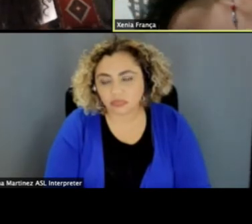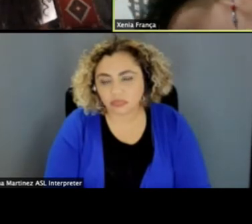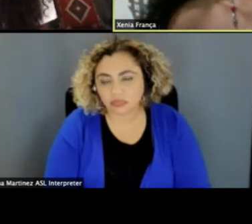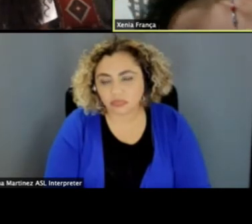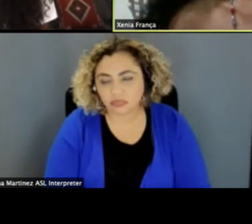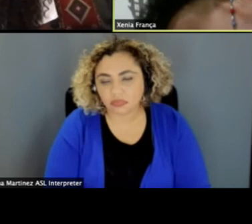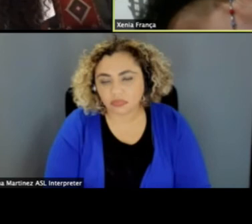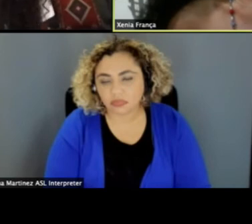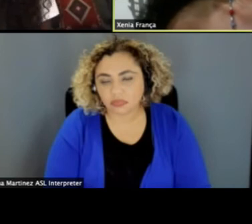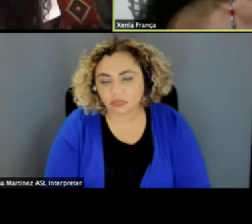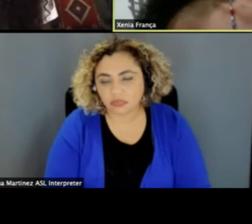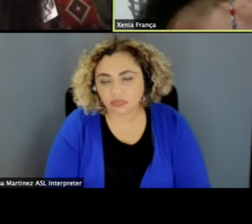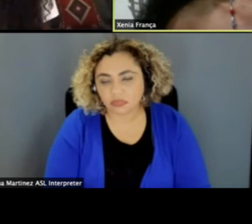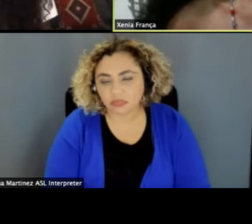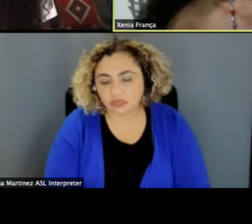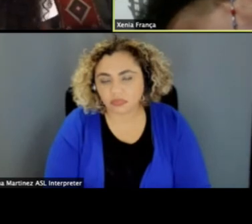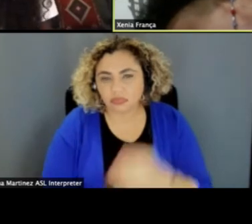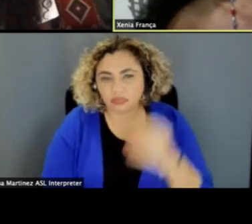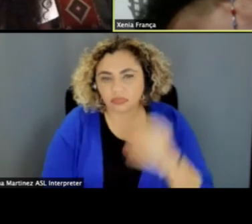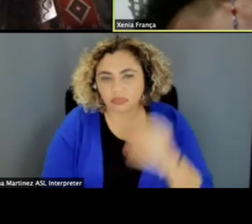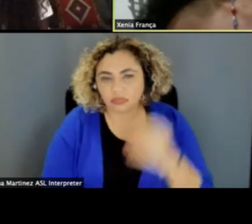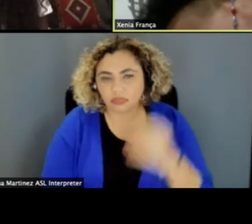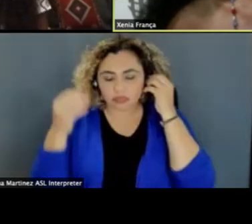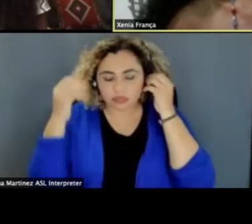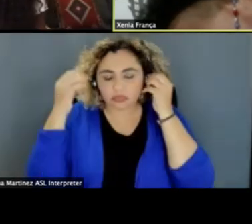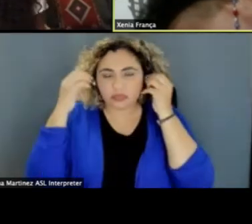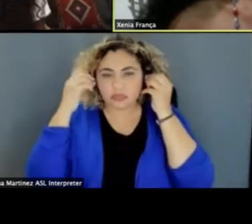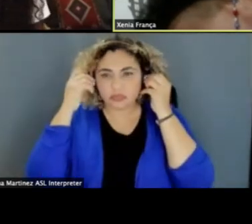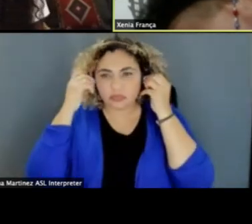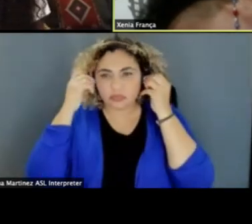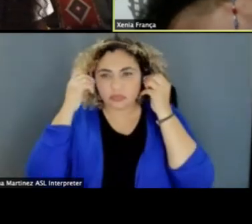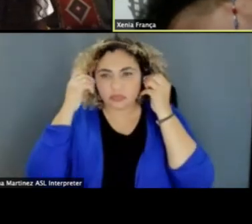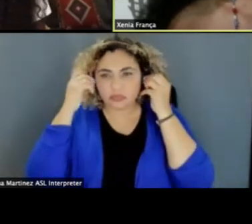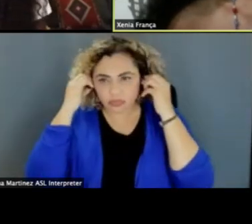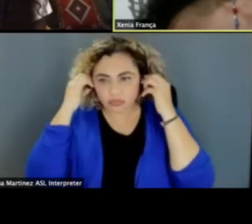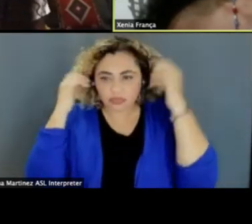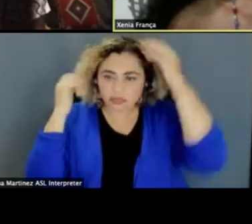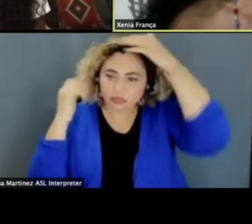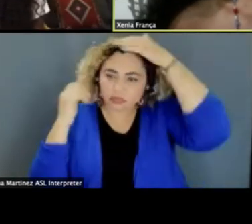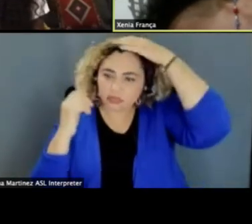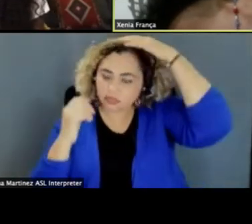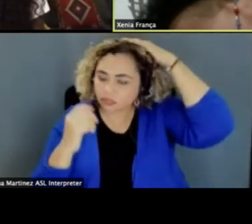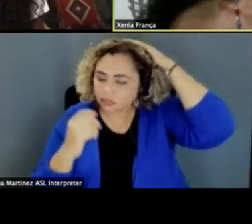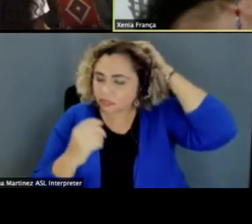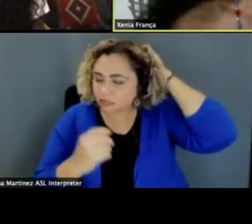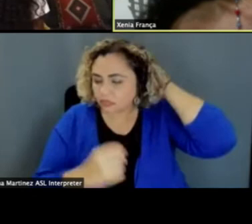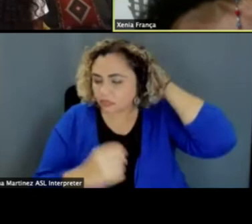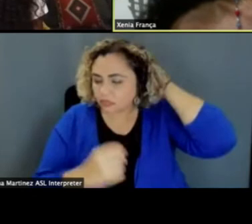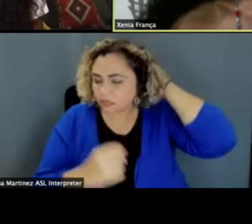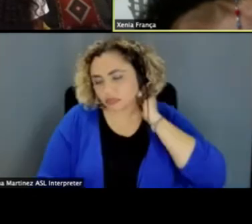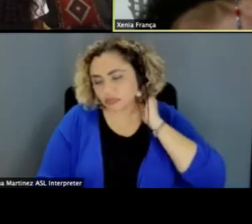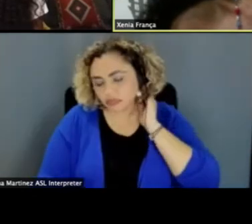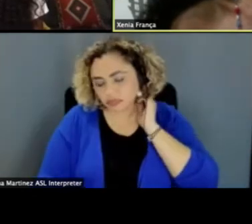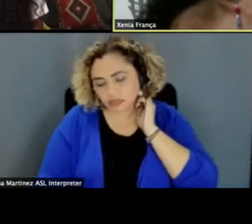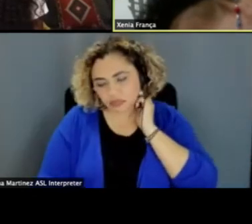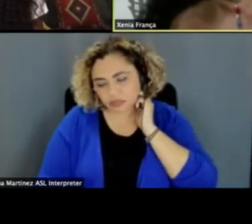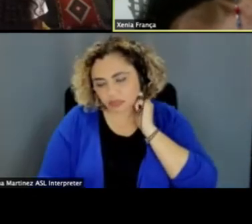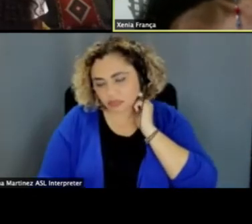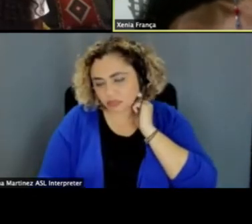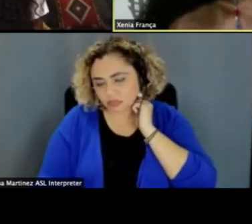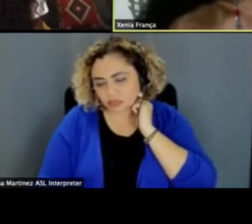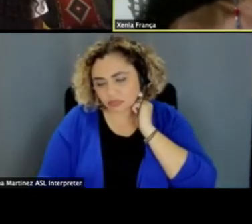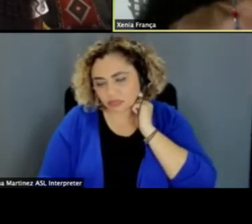que eclodem agora nessa possibilidade que esse assunto ele não é um assunto novo, é um assunto